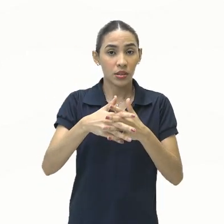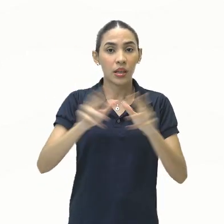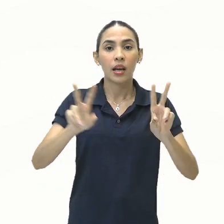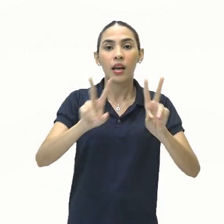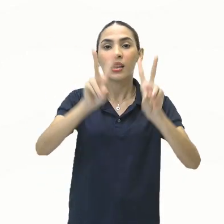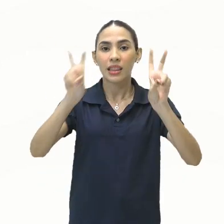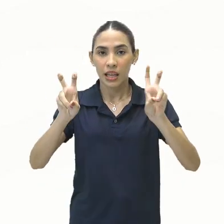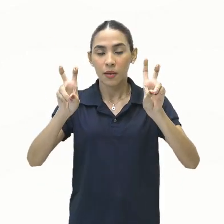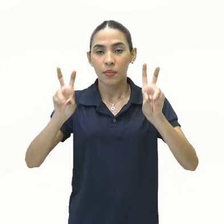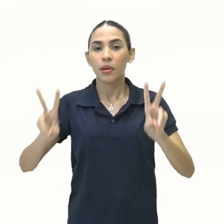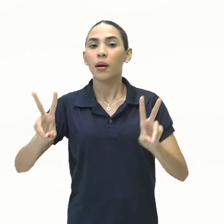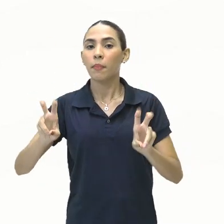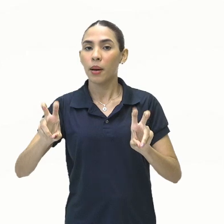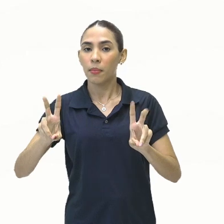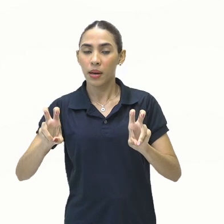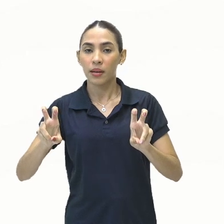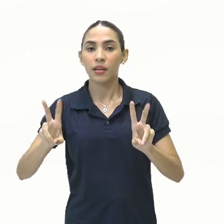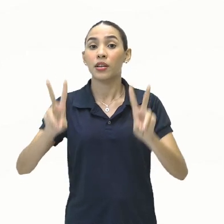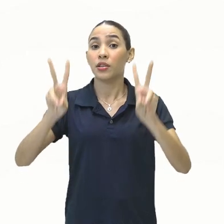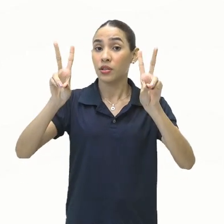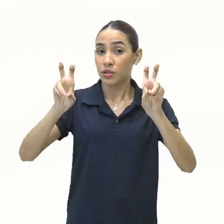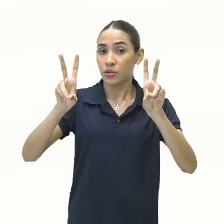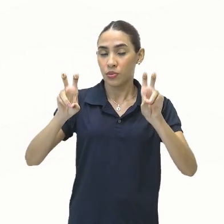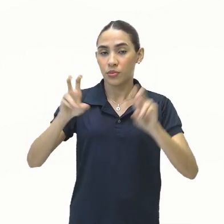texto. Título é uma coisa.